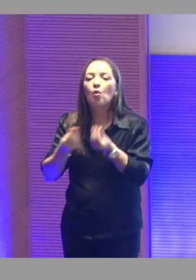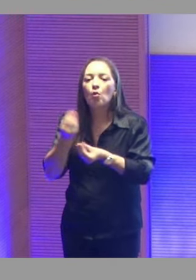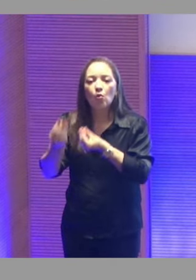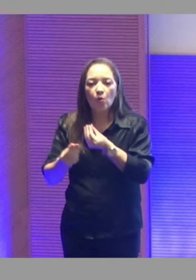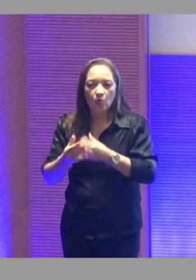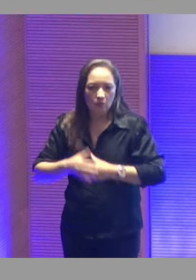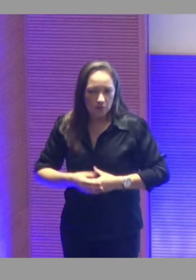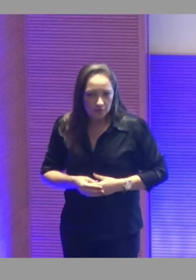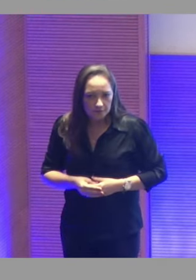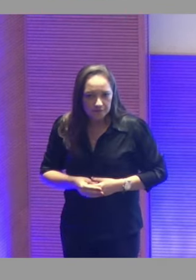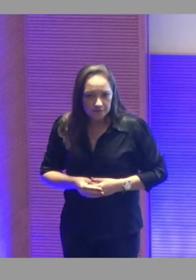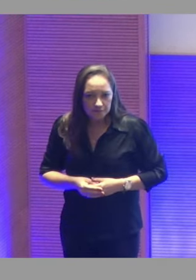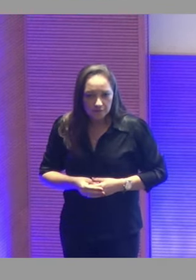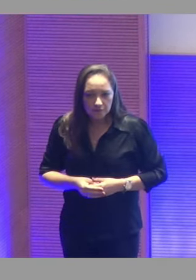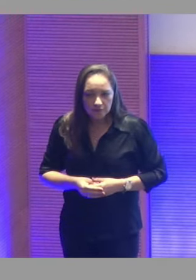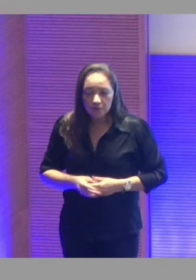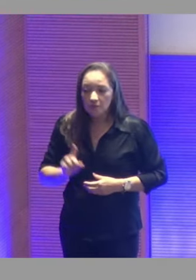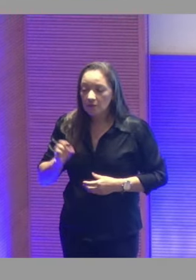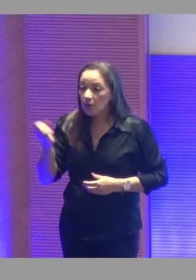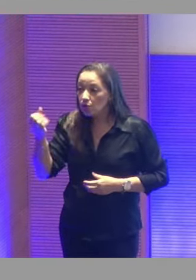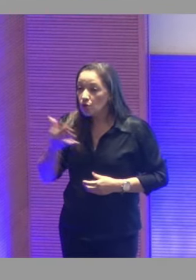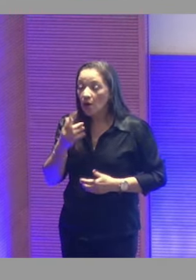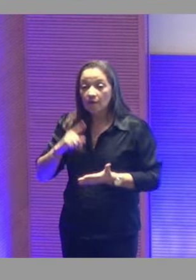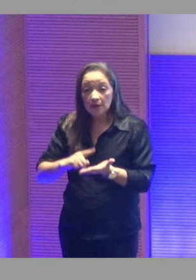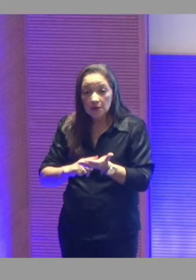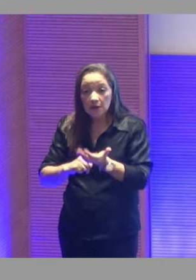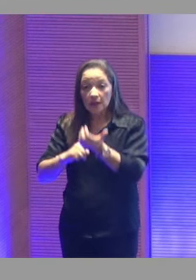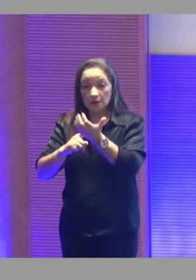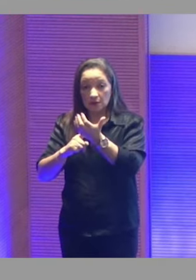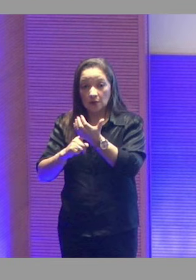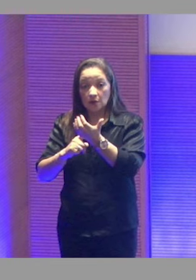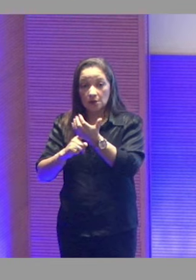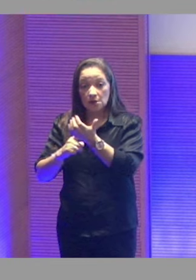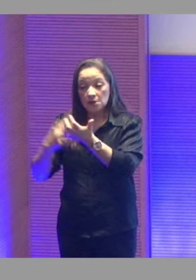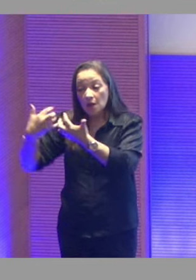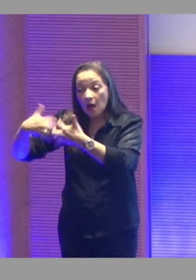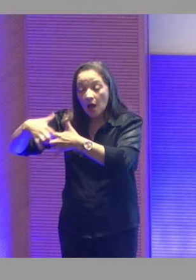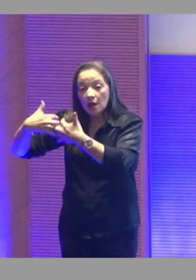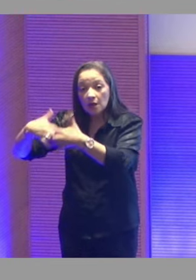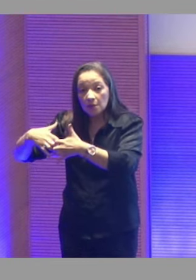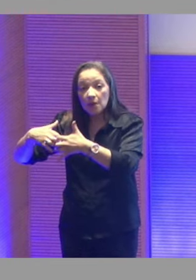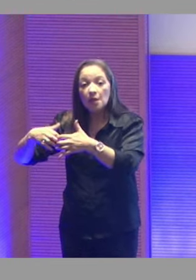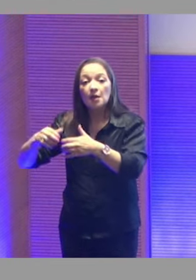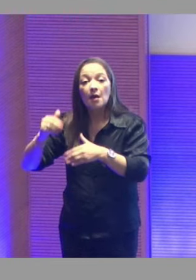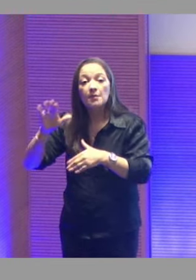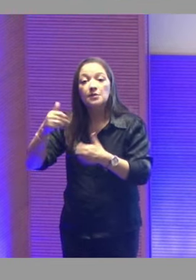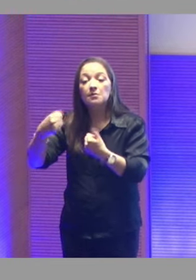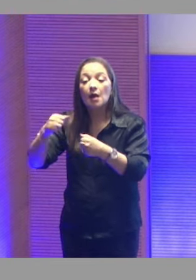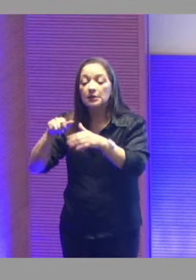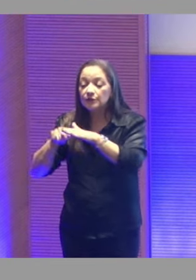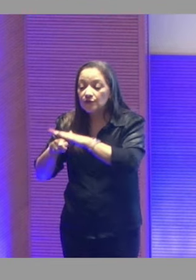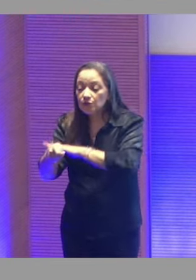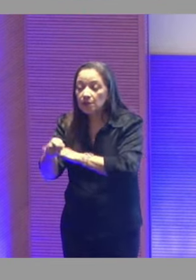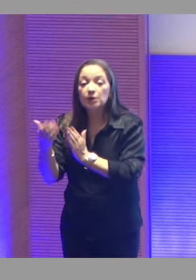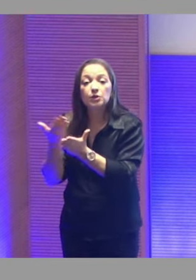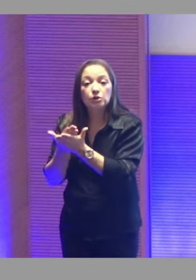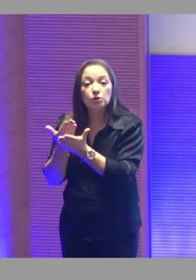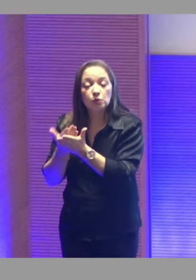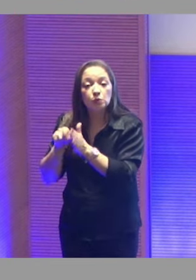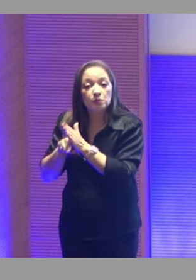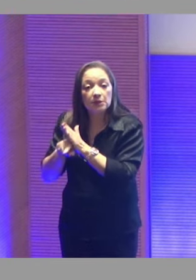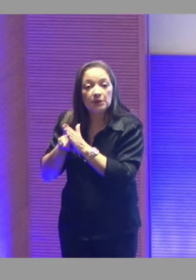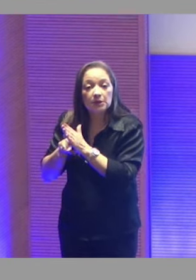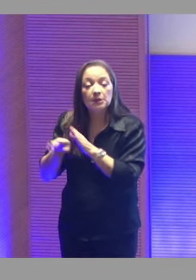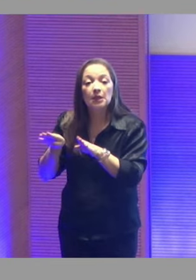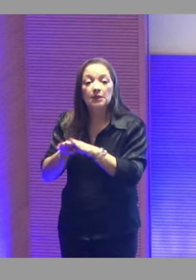lugar lugar a gente tem ali adoção de novas tecnologias e equipamentos aí já vai demandar um pouco mais de investimento de estudo e troca também de